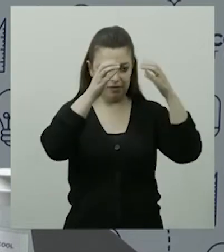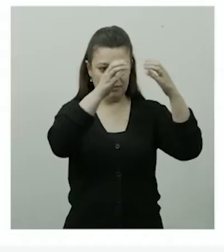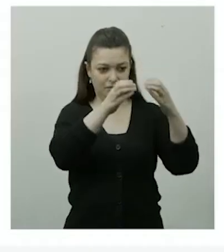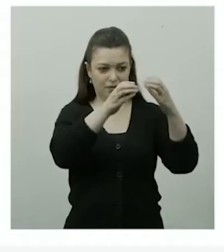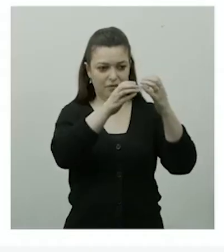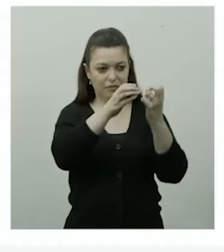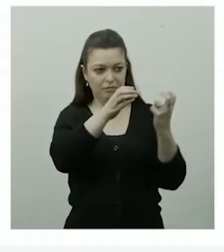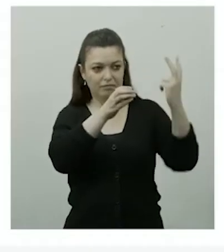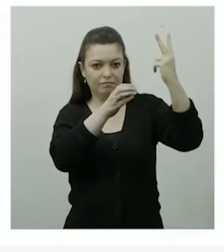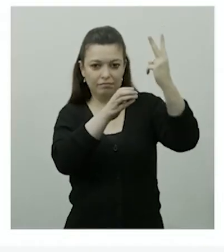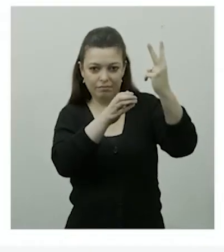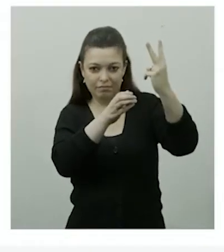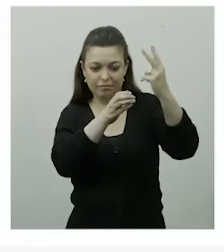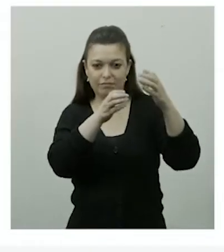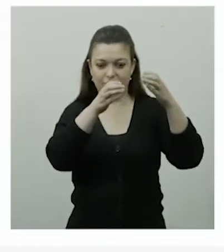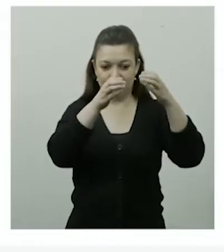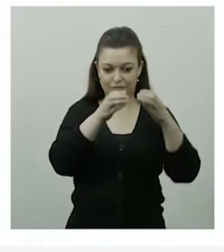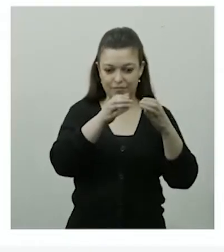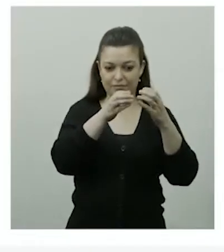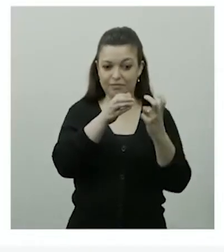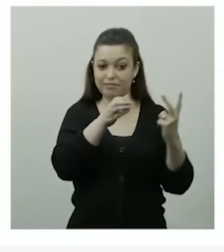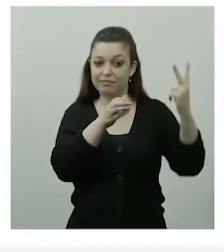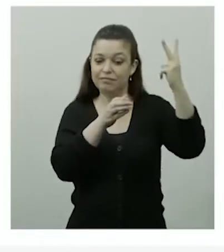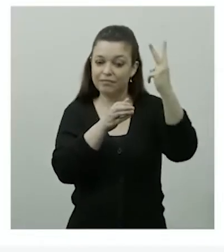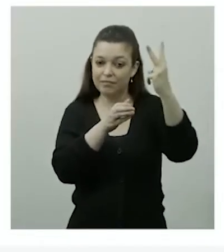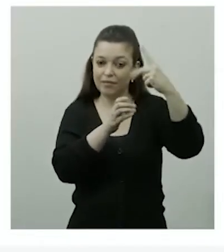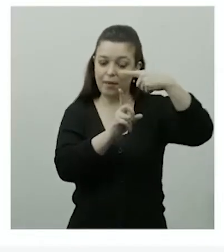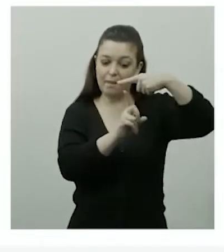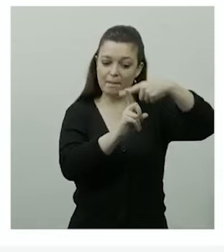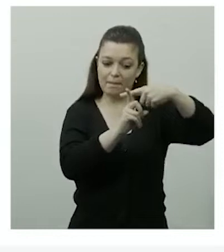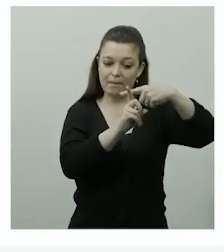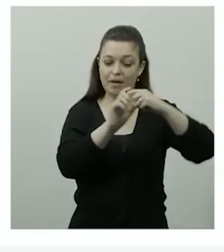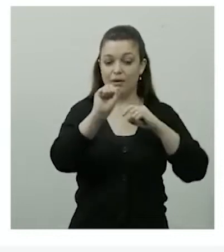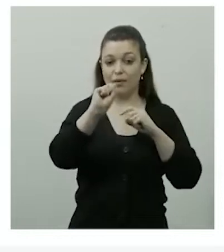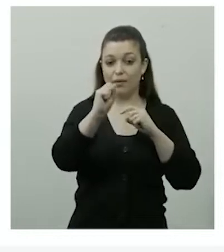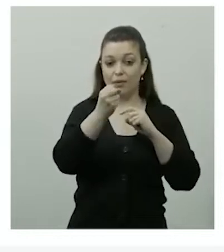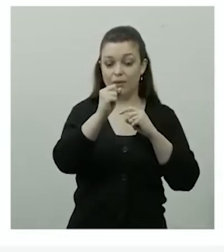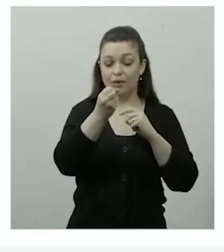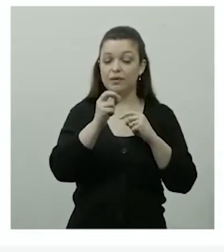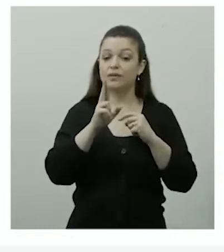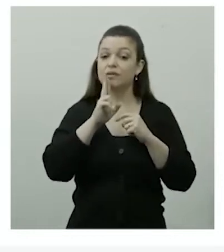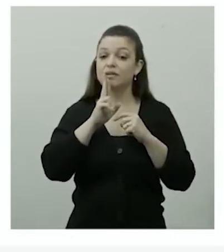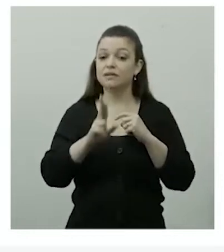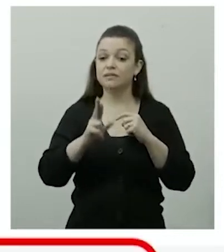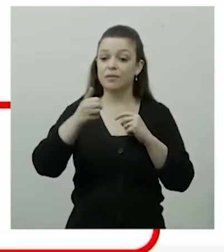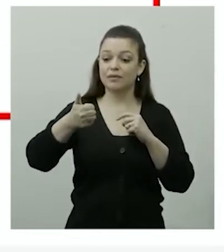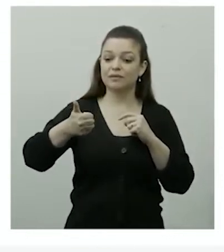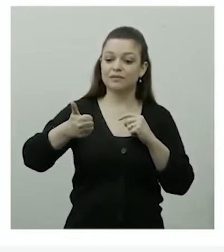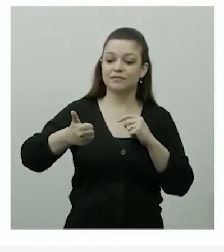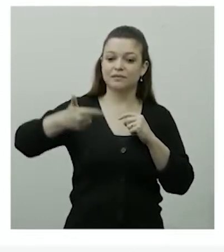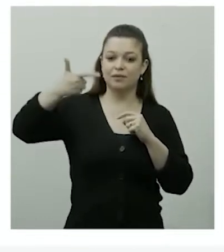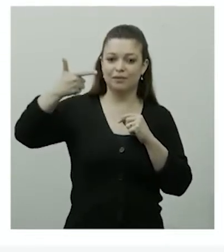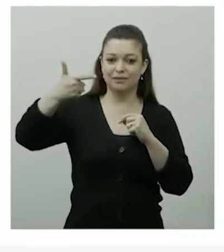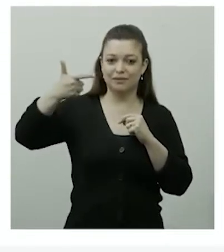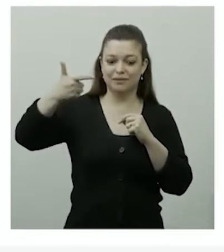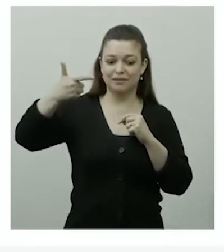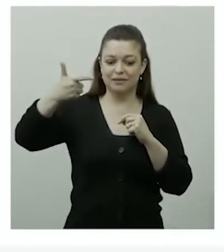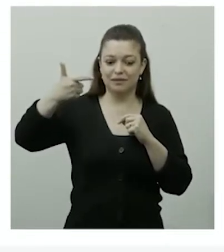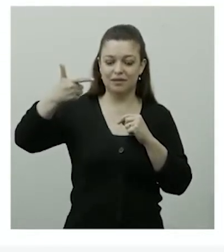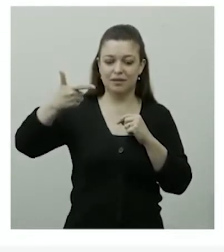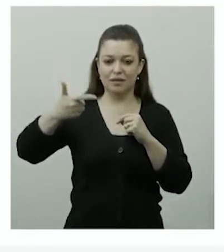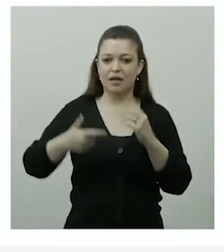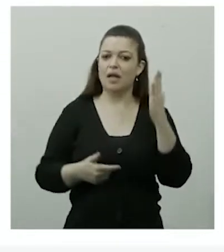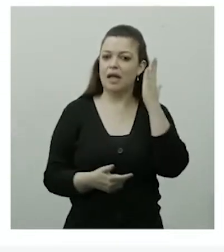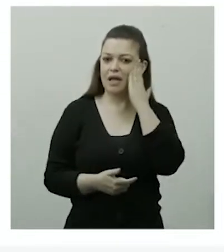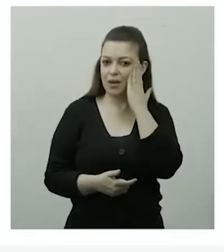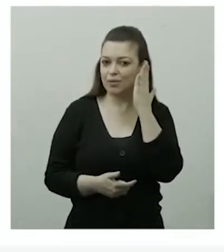ou capacete ao quadrado, mais 8 igual a 12 agora, sabendo que